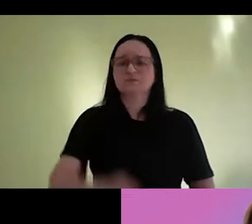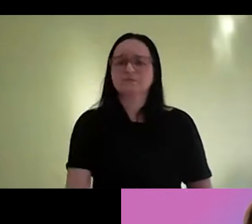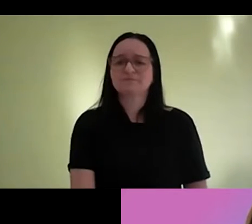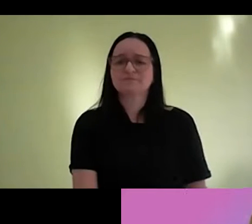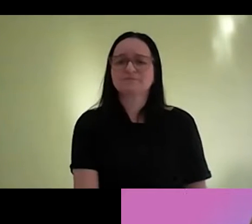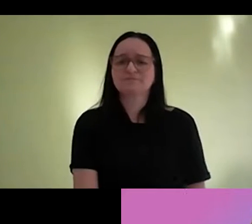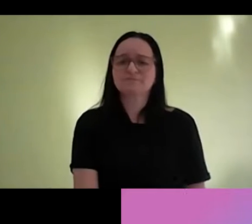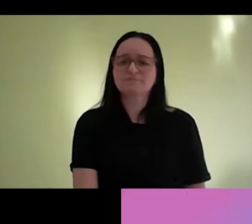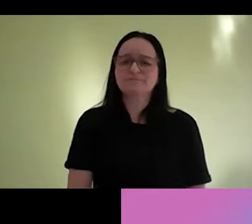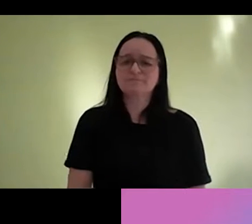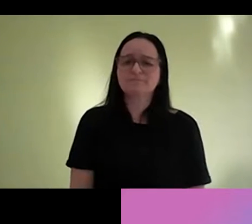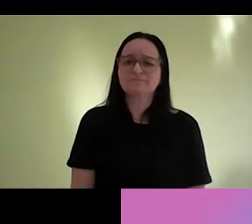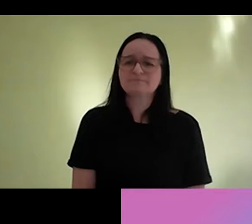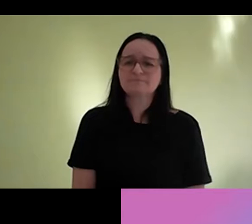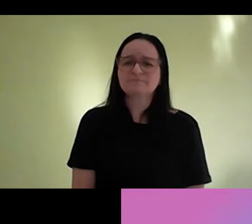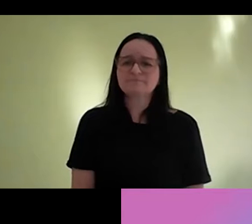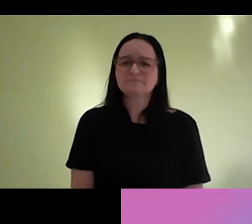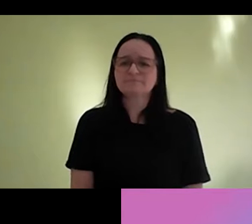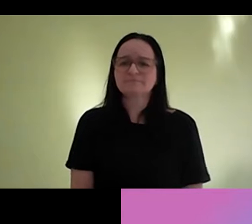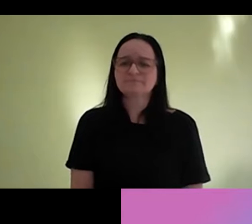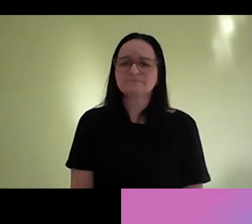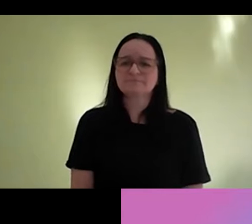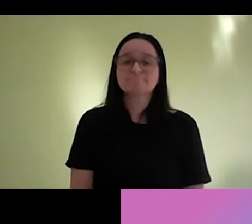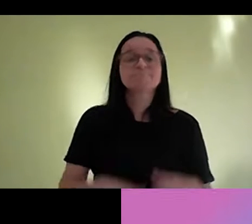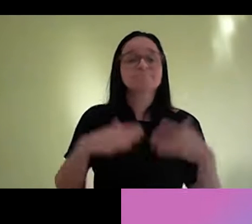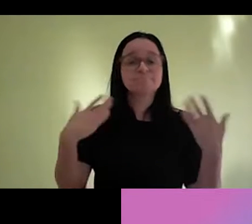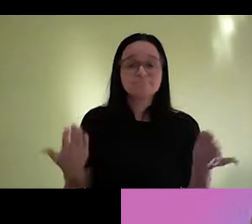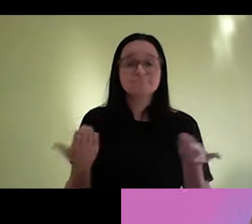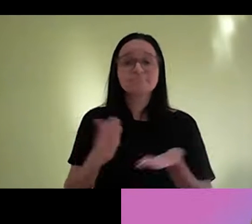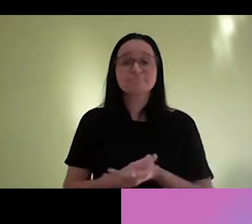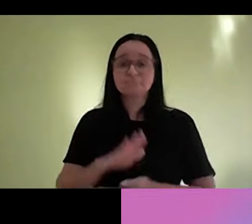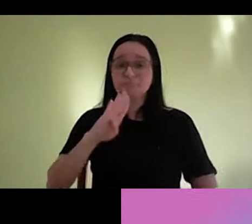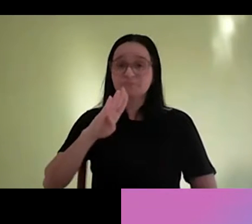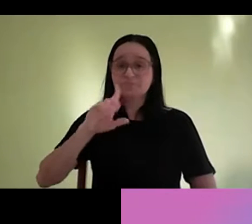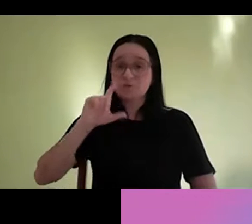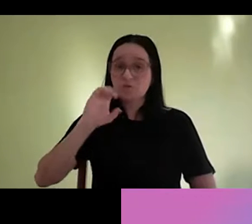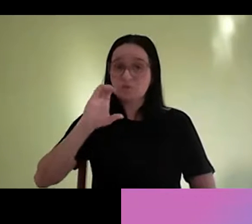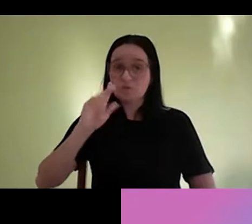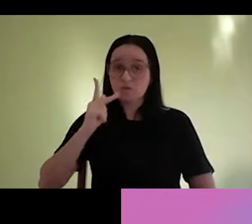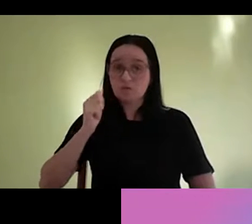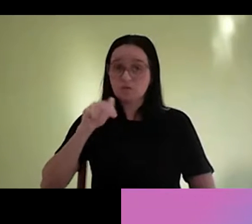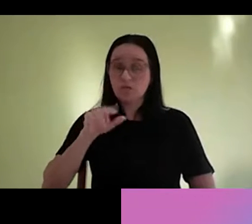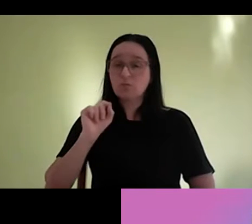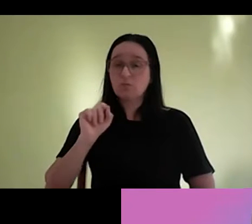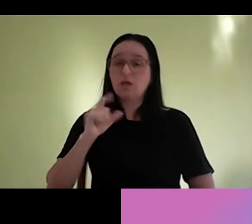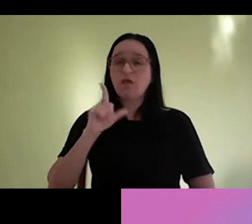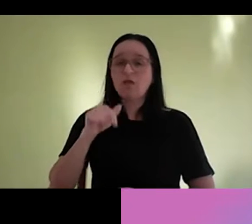sim. Vamos lá. O blockchain foi uma tecnologia que permitiu a transação